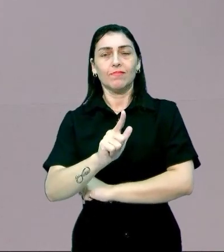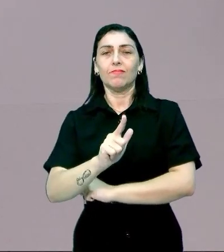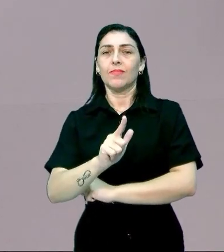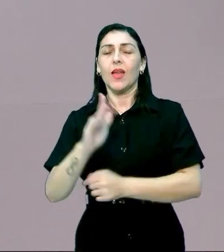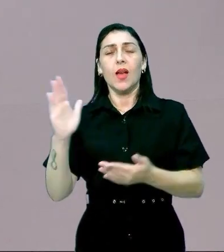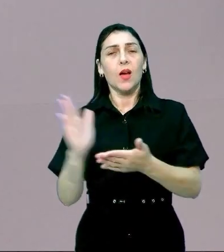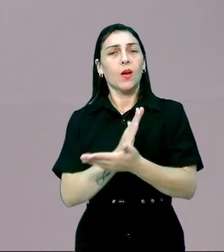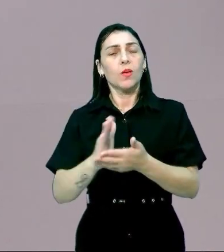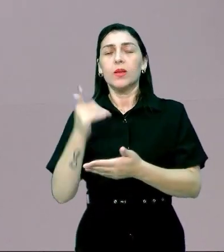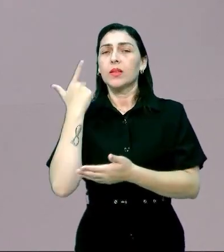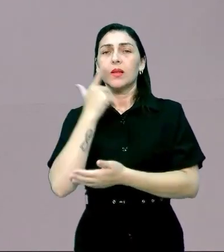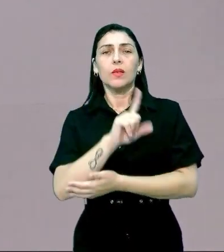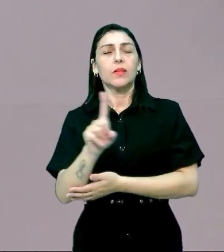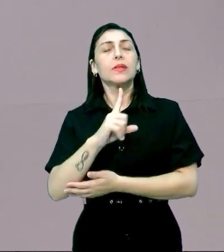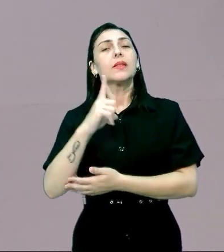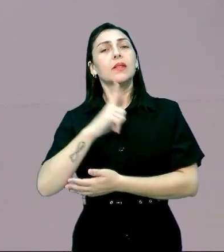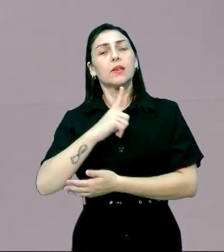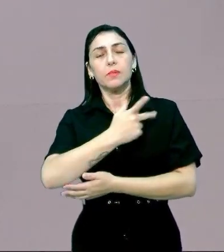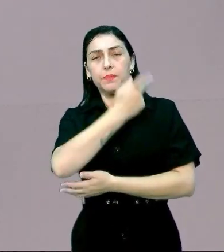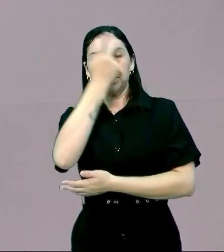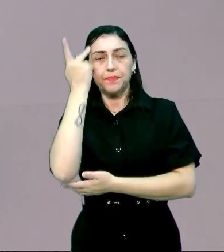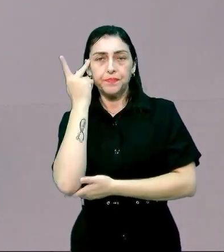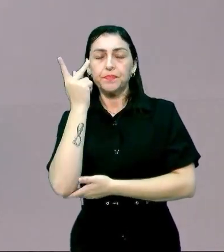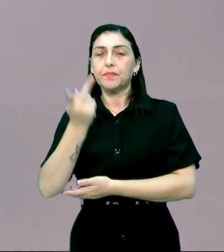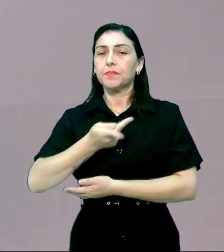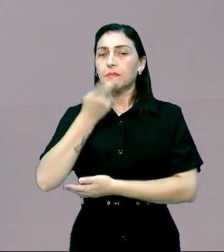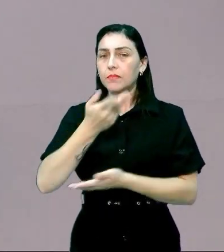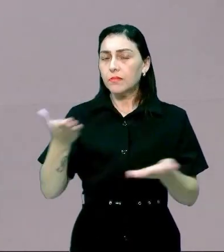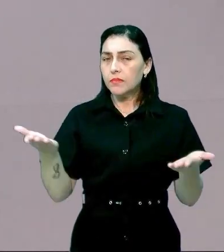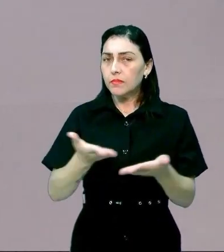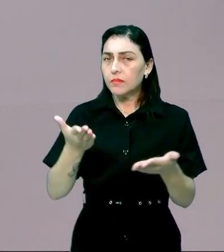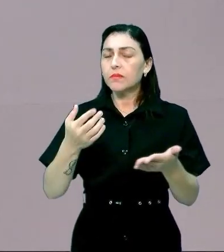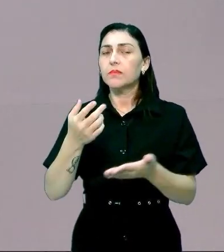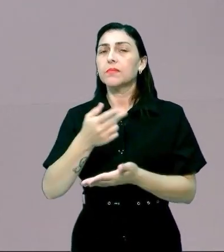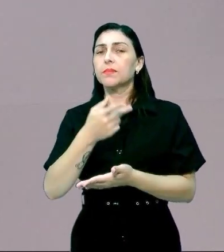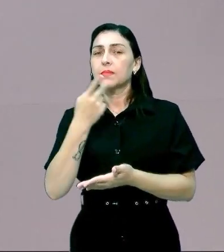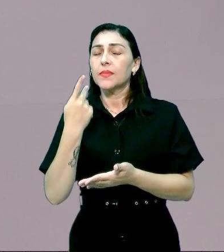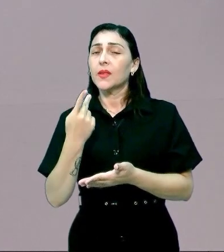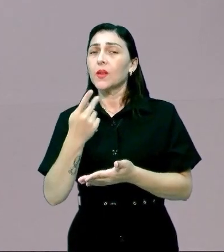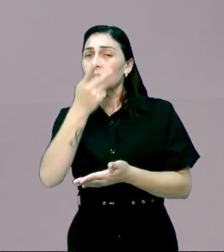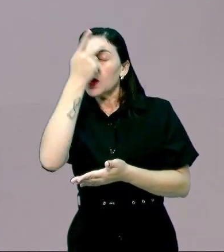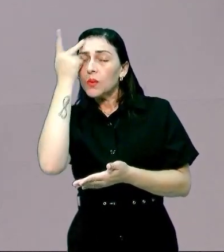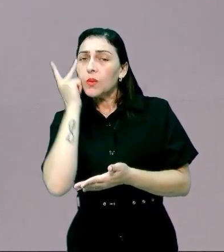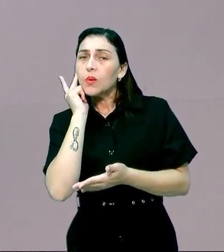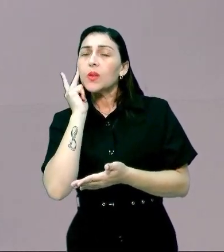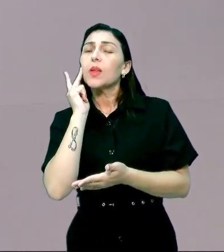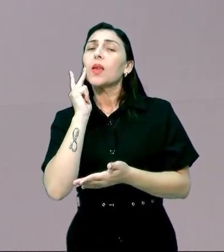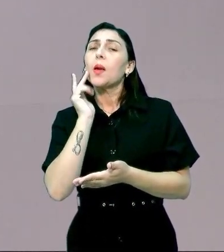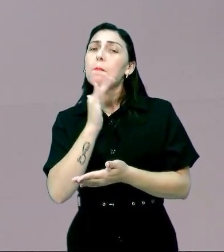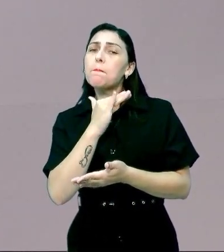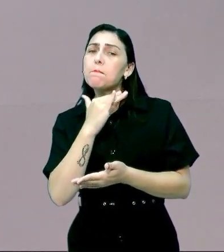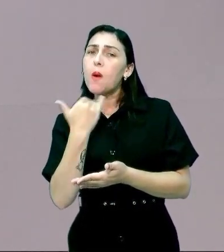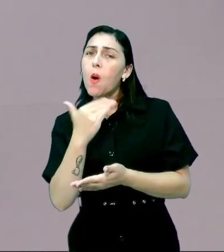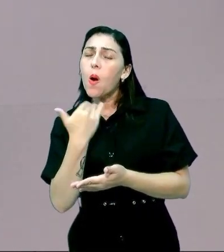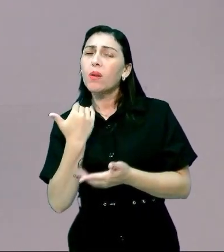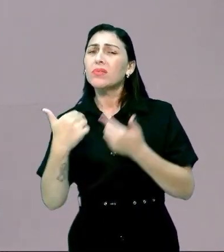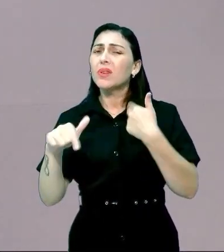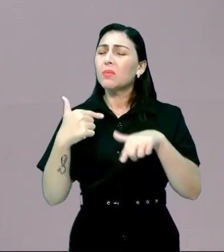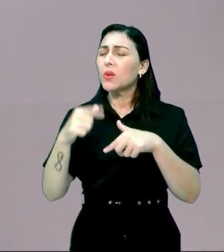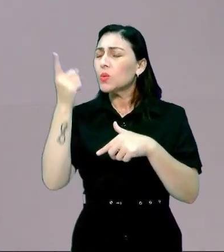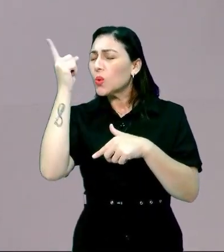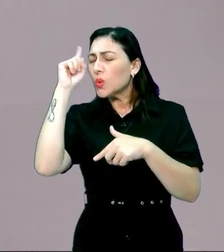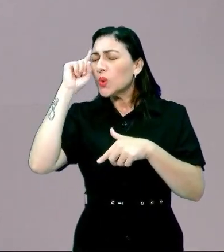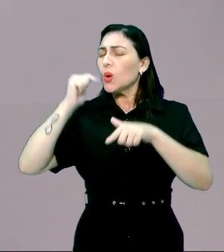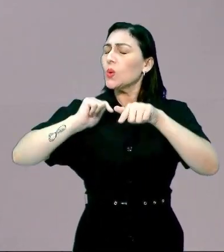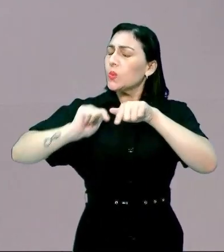elas conseguem. Existem pessoas, falando agora de uma maneira muito simplória, que morrem de trabalhar todos